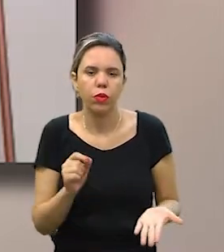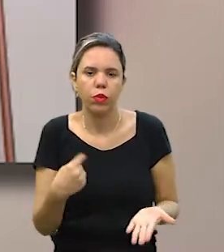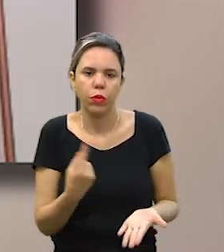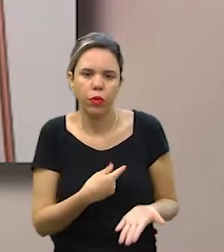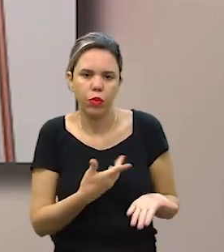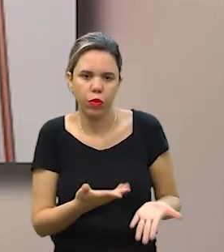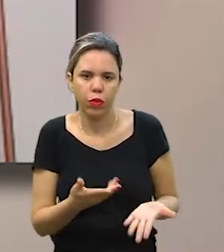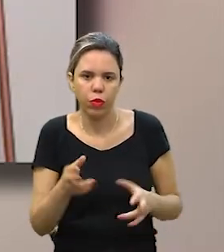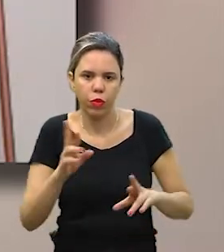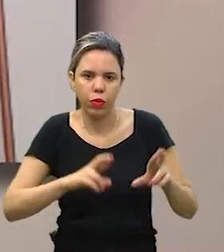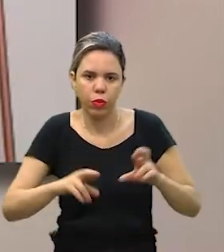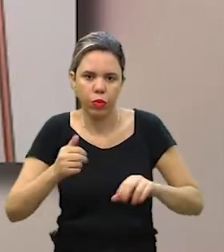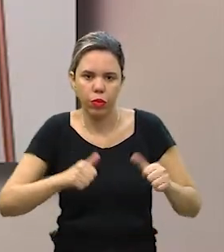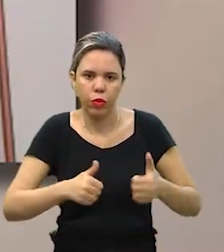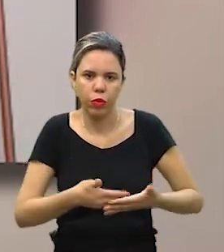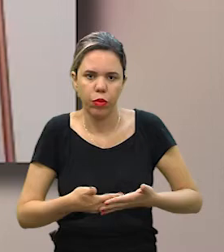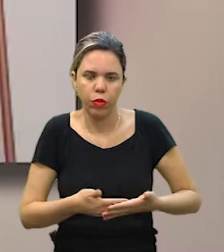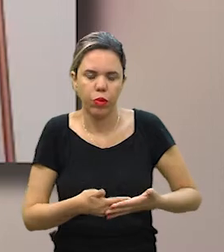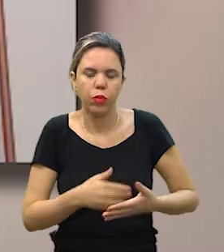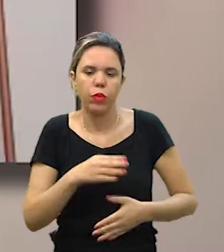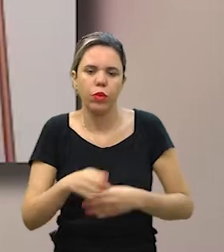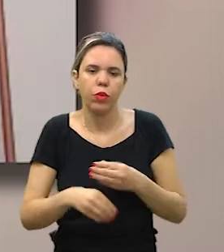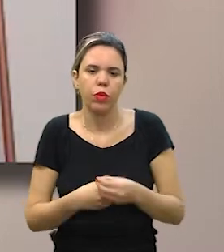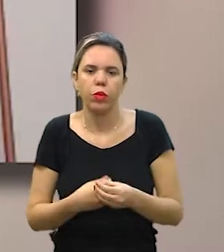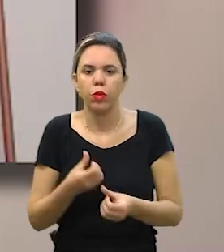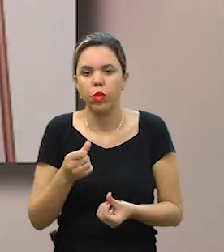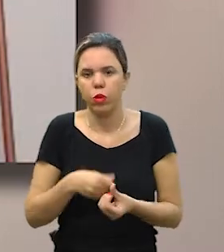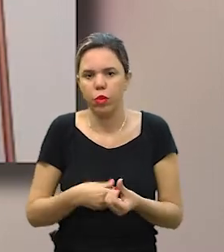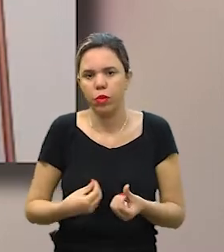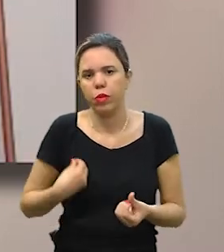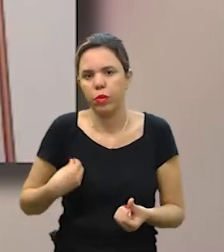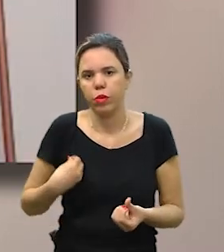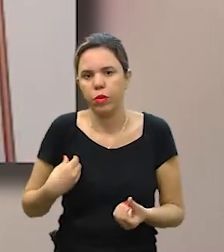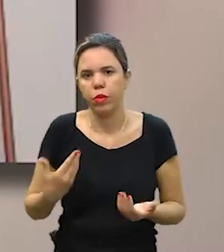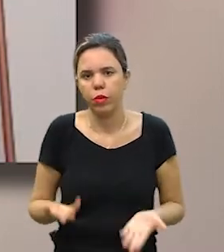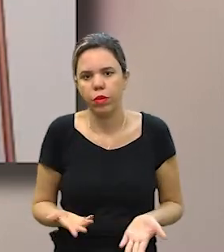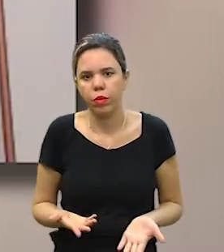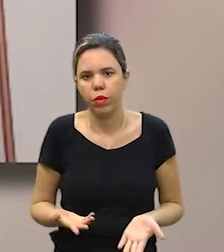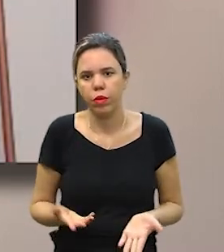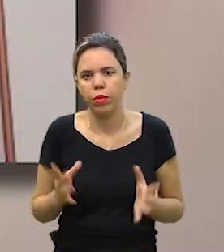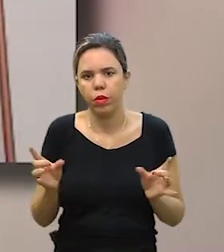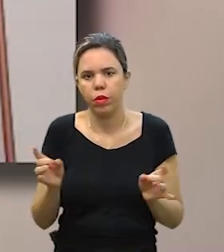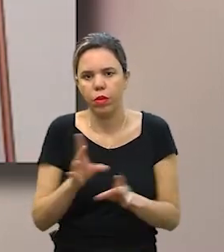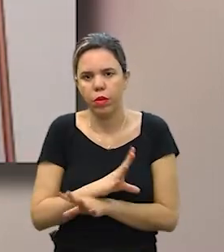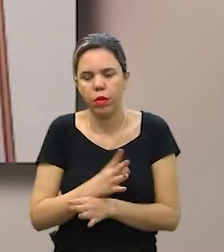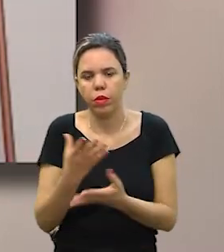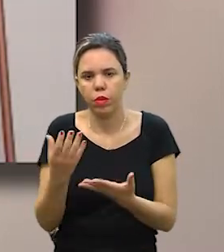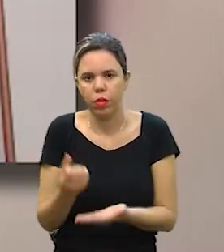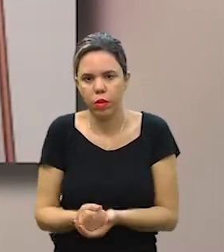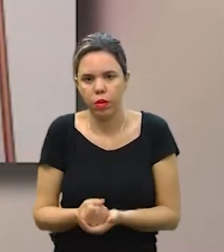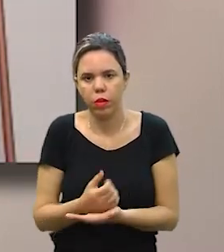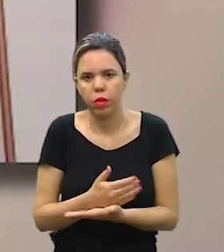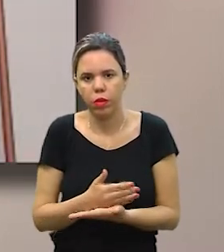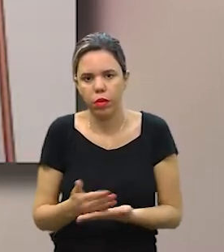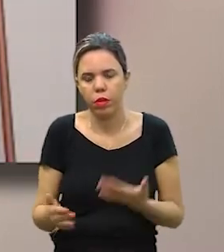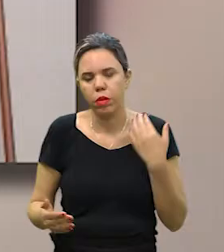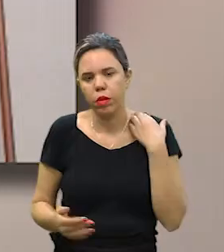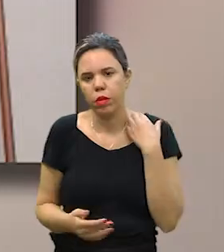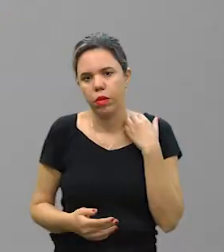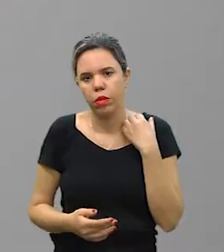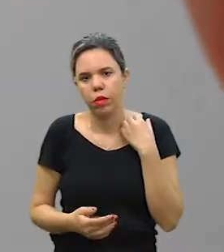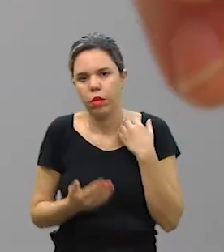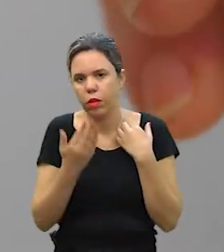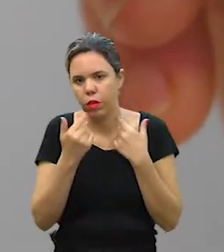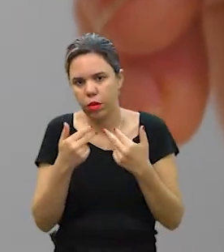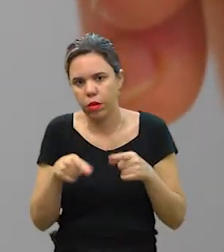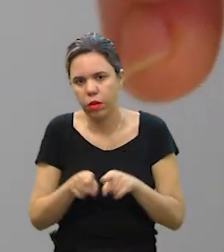Então, o que nós vamos avaliar nesse bebê quando ele completa o 6º mês de vida? Se ele está pronto para receber, começar a